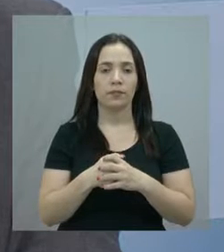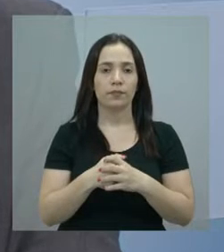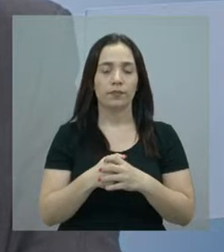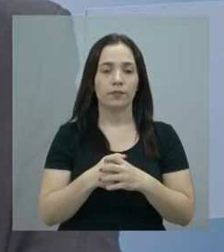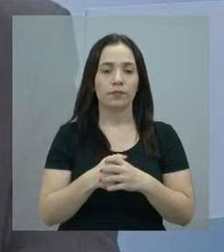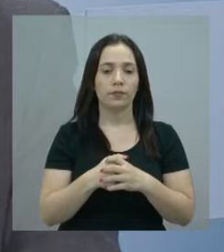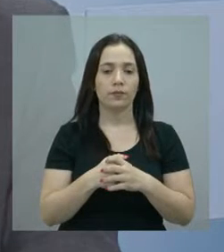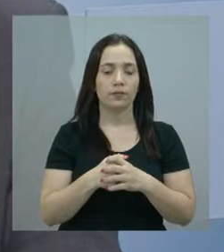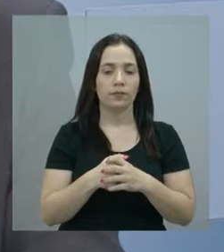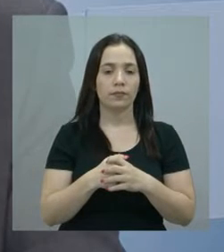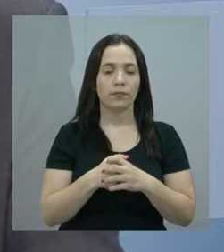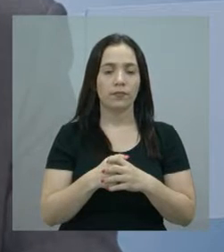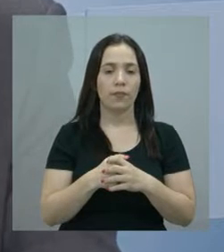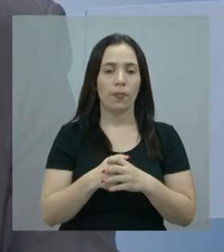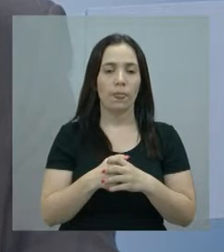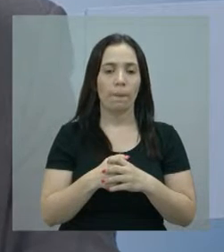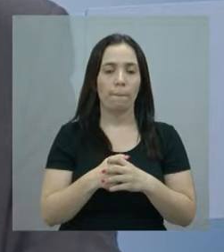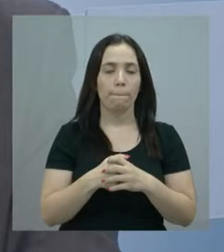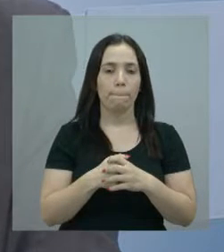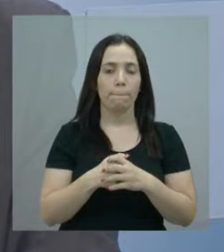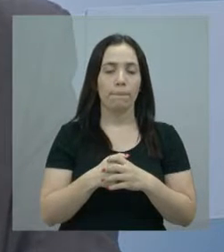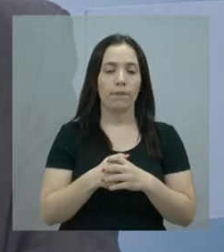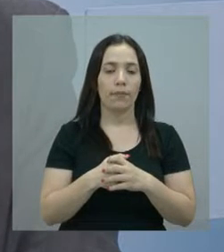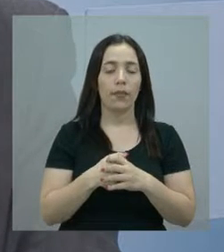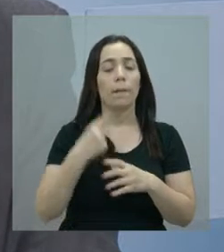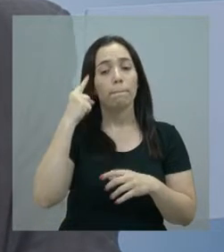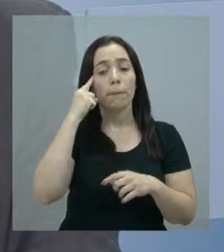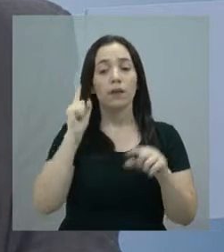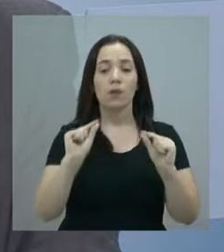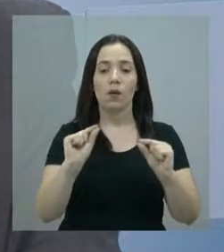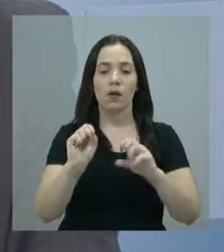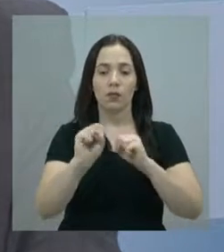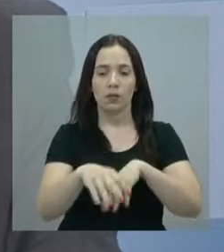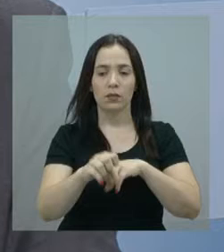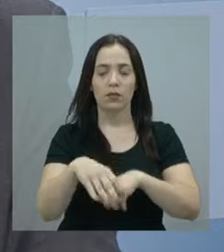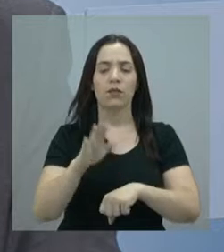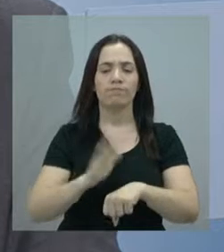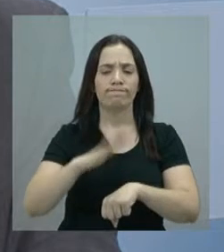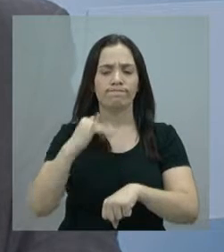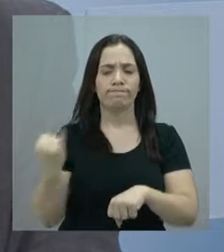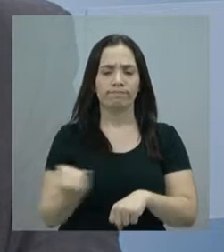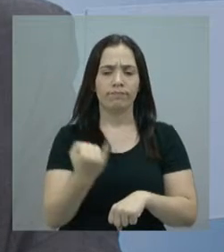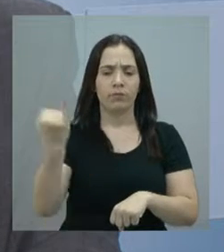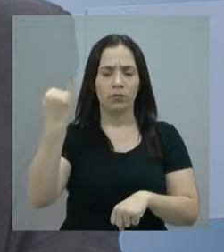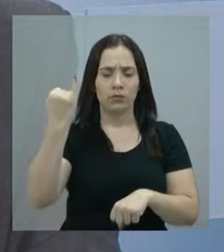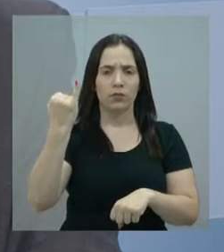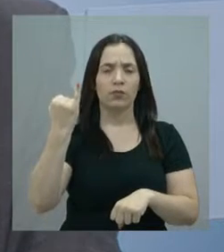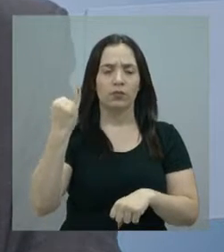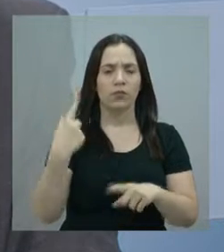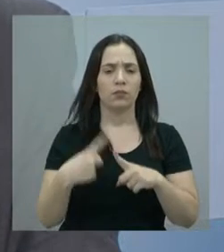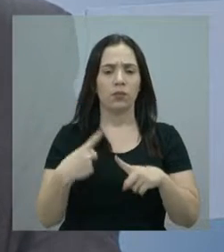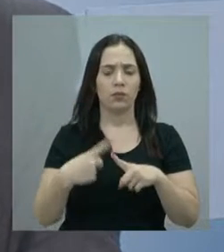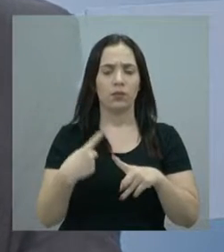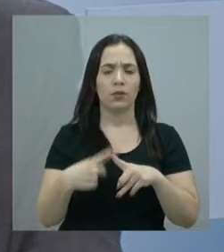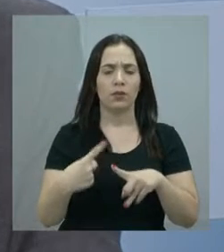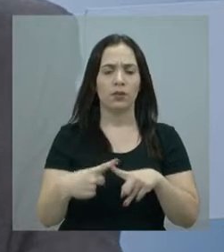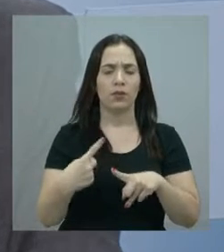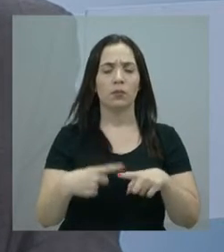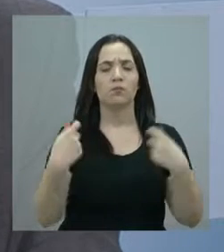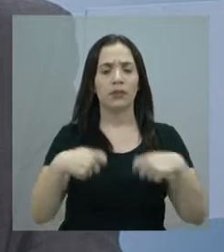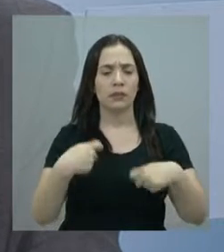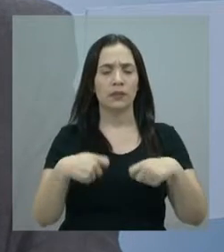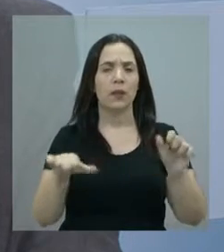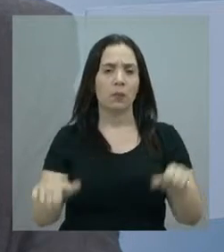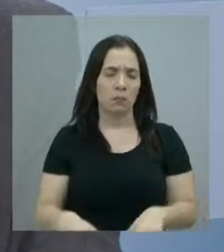independentemente de ter a visão que a educação é um passo importante para que você possa ter